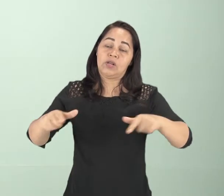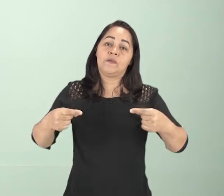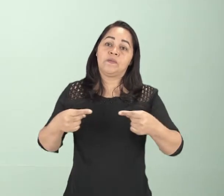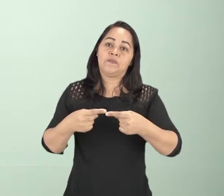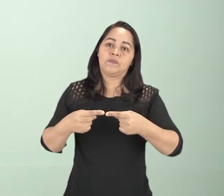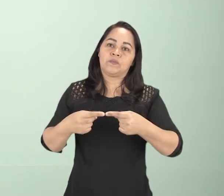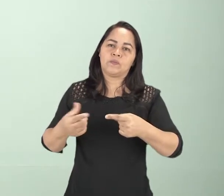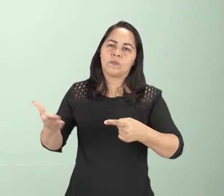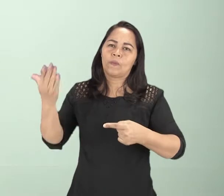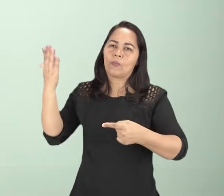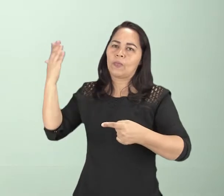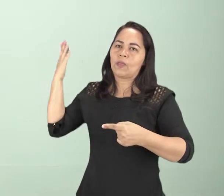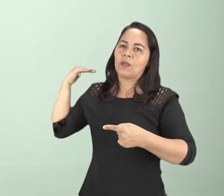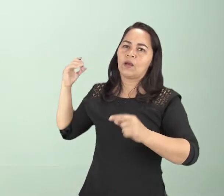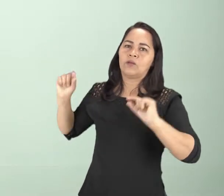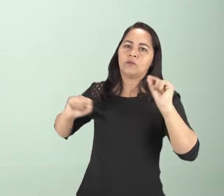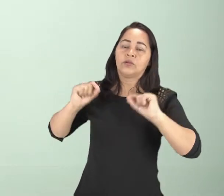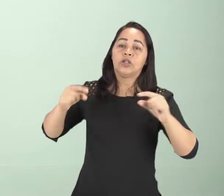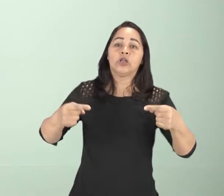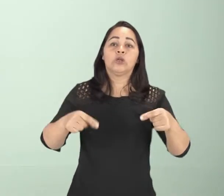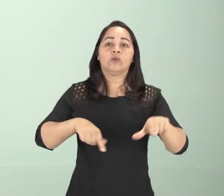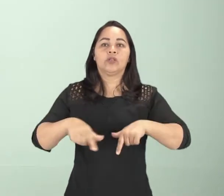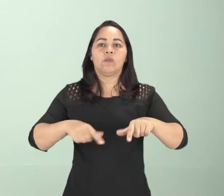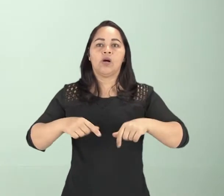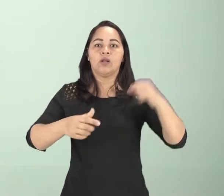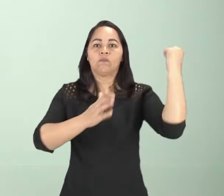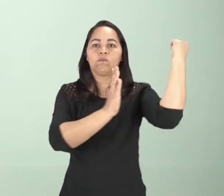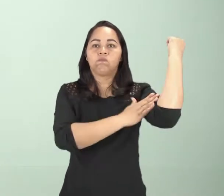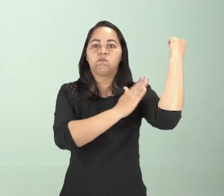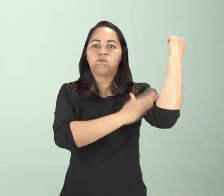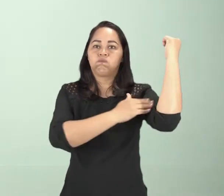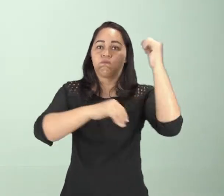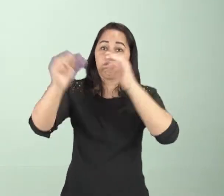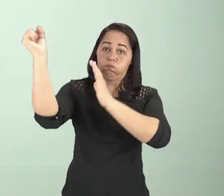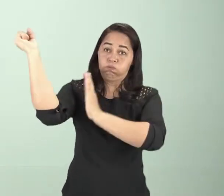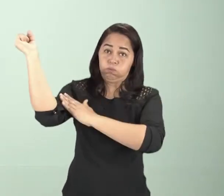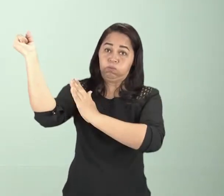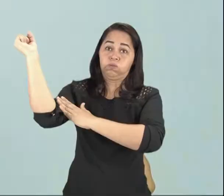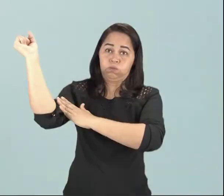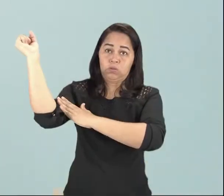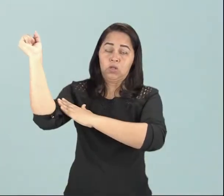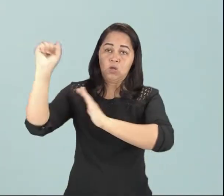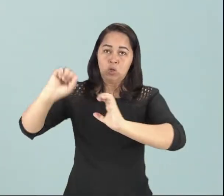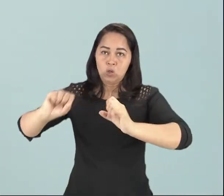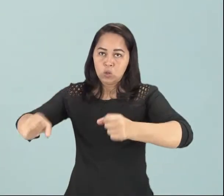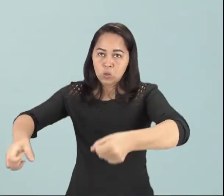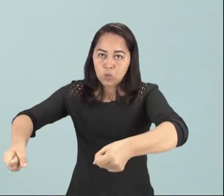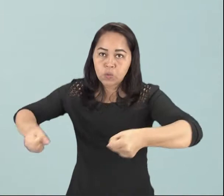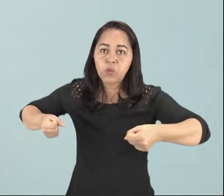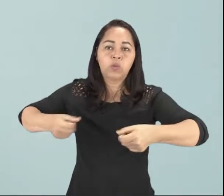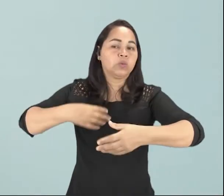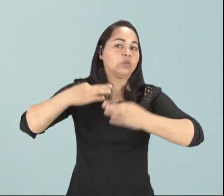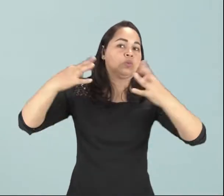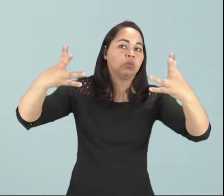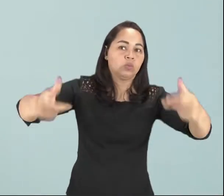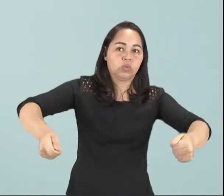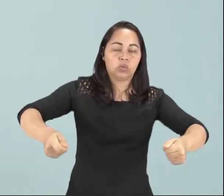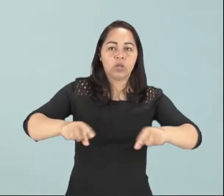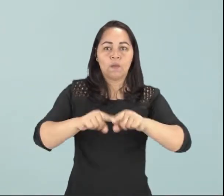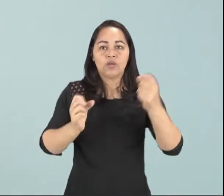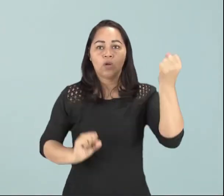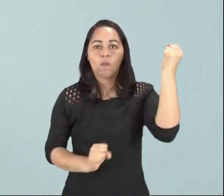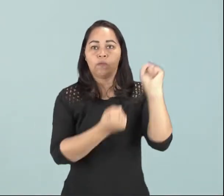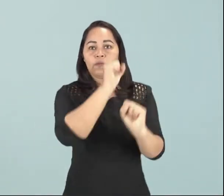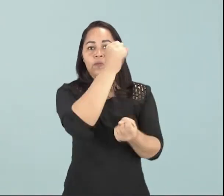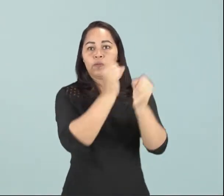o trabalho era expressivamente de ordem braçal, ou seja, exigia-se a força. Hoje em dia, cada vez mais as máquinas